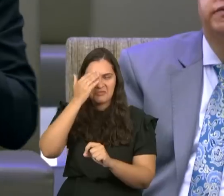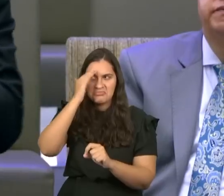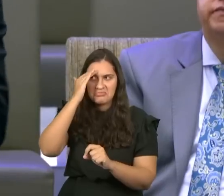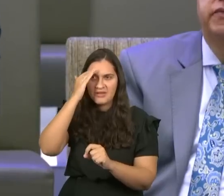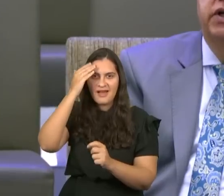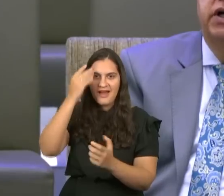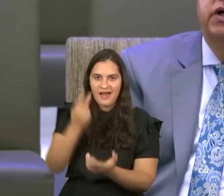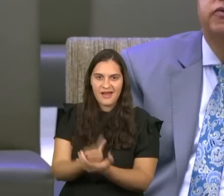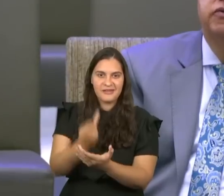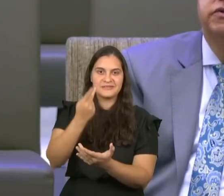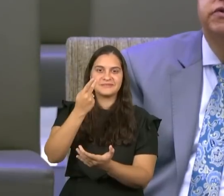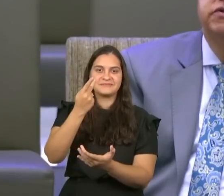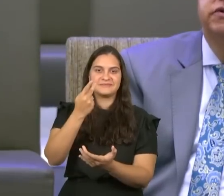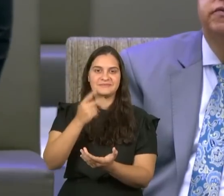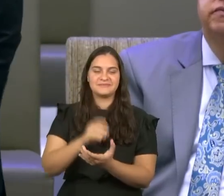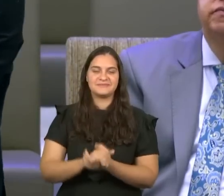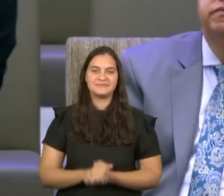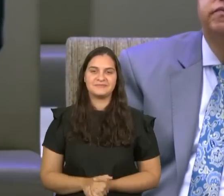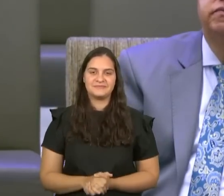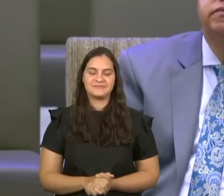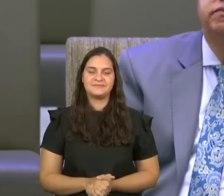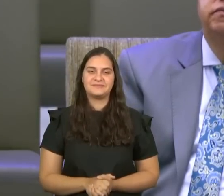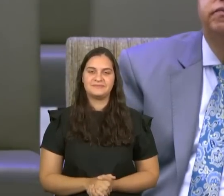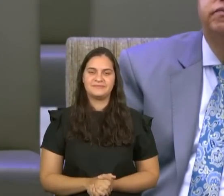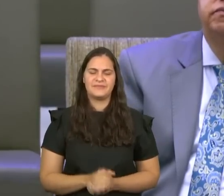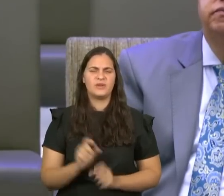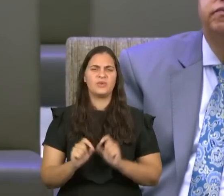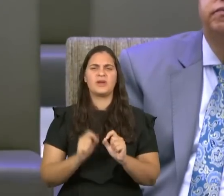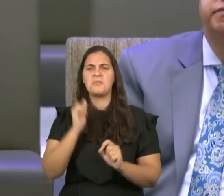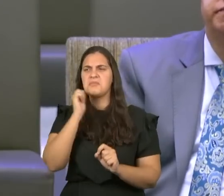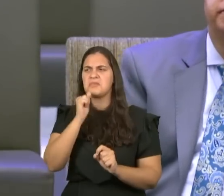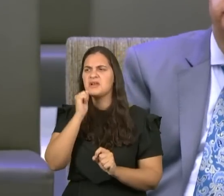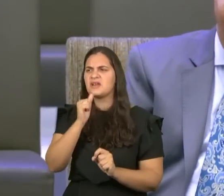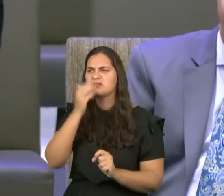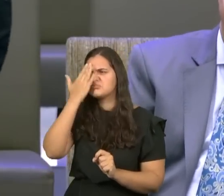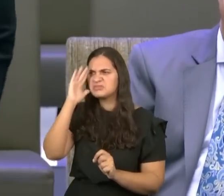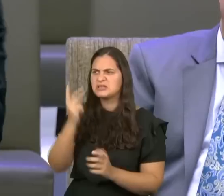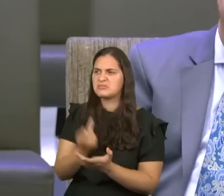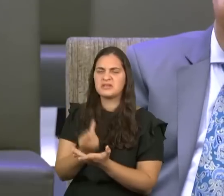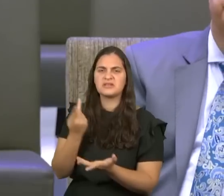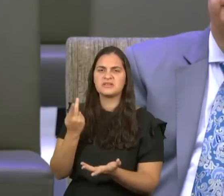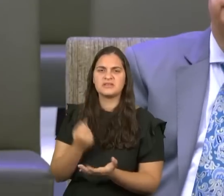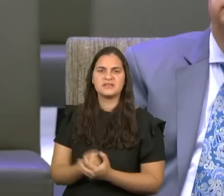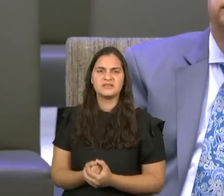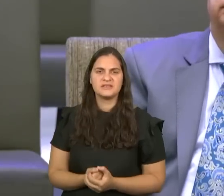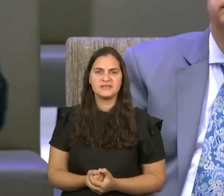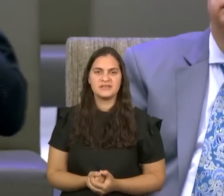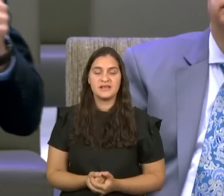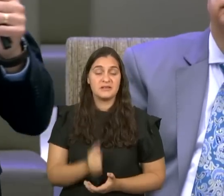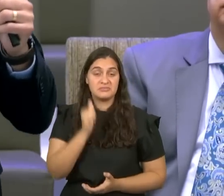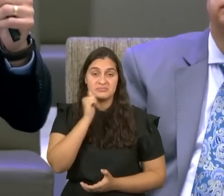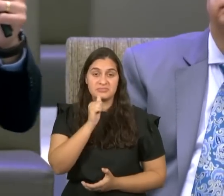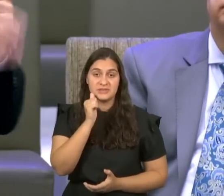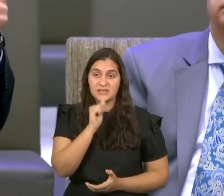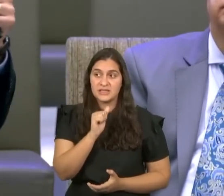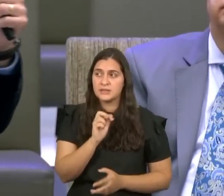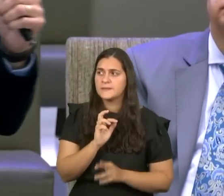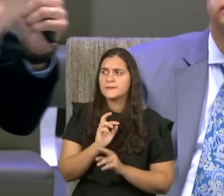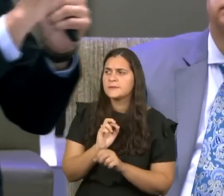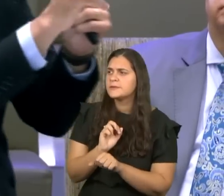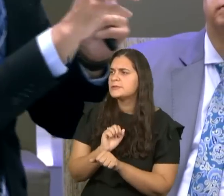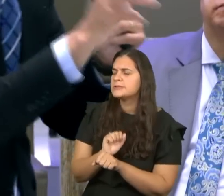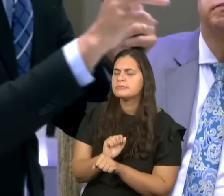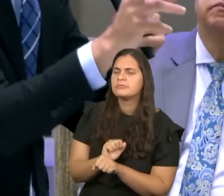aconteceu e o que é que ela não esperava ela não esperava o